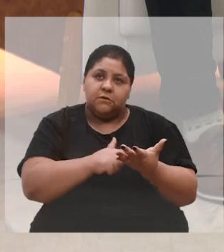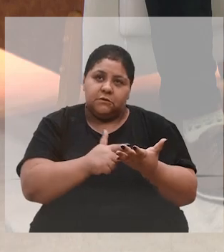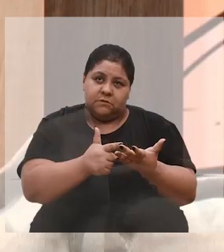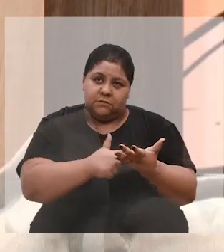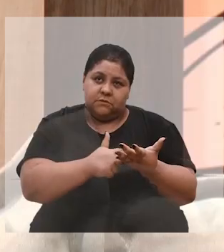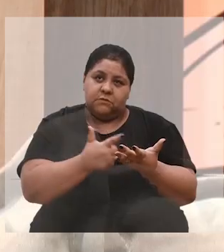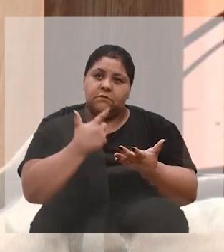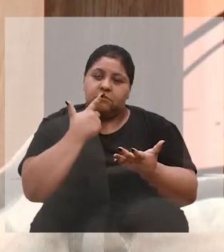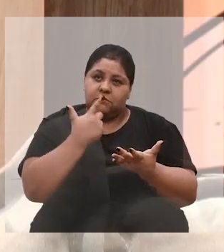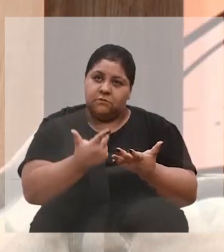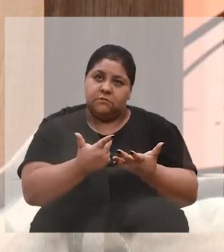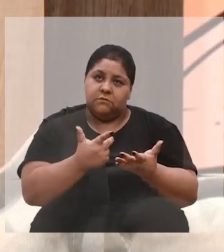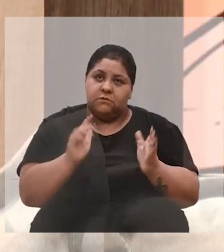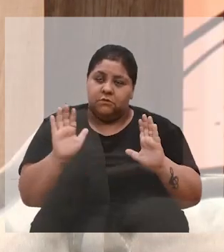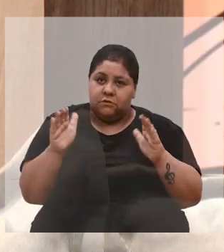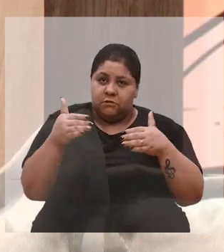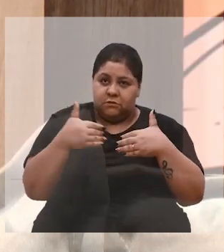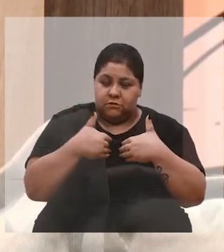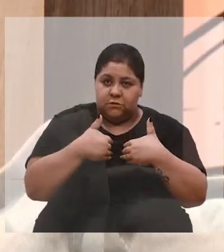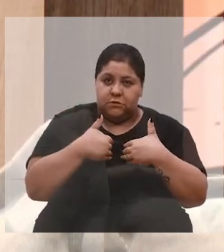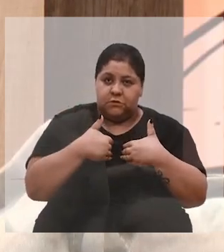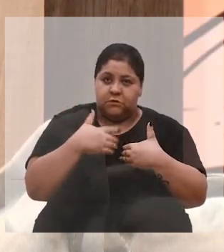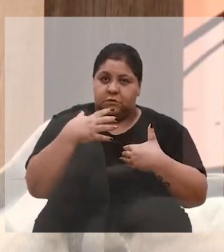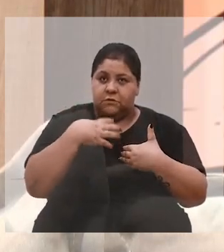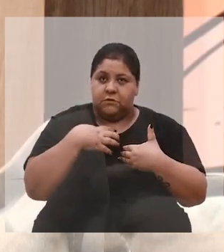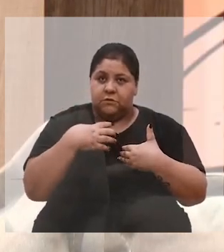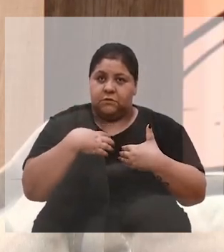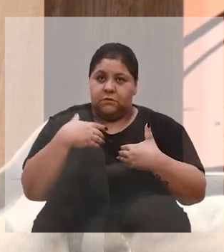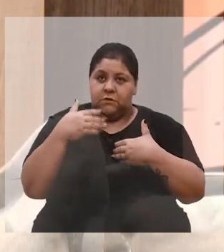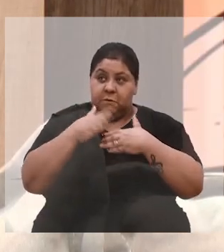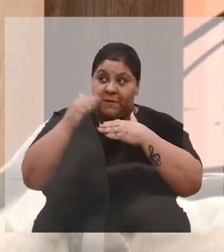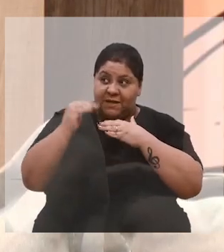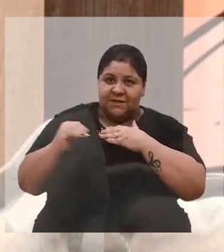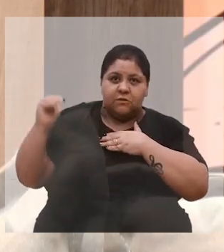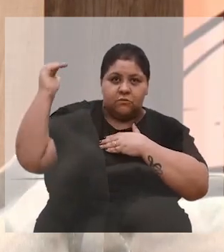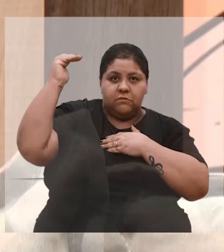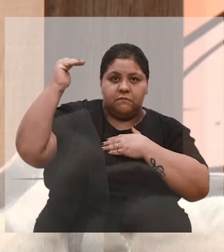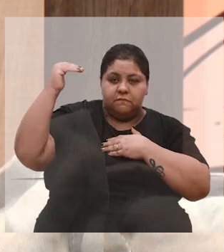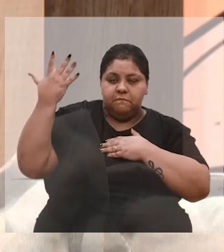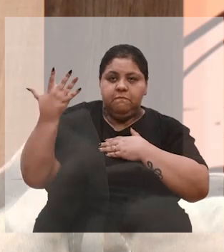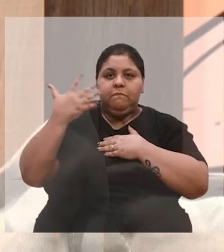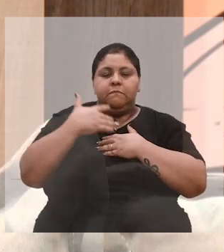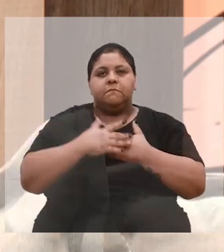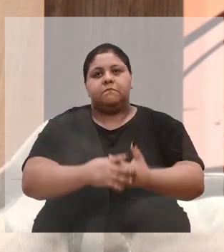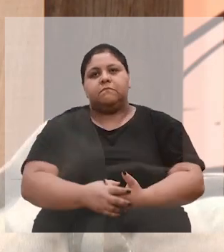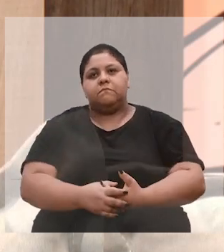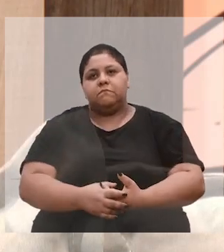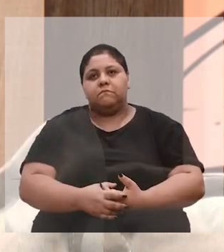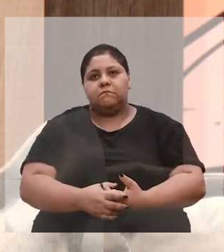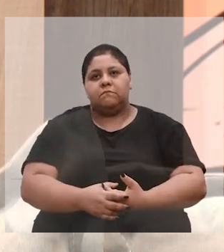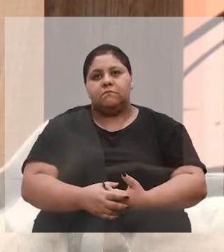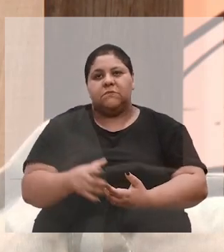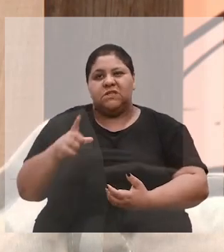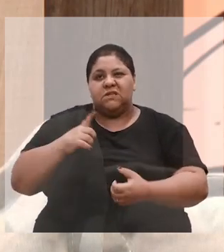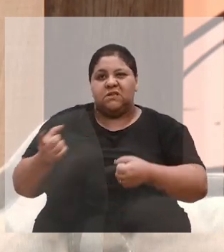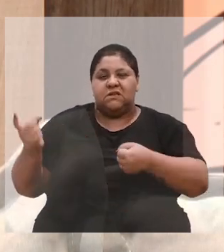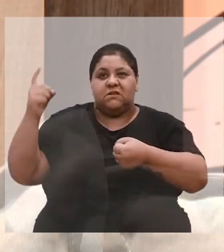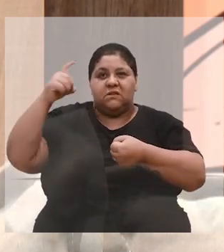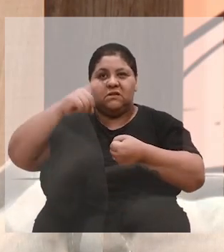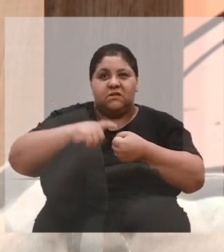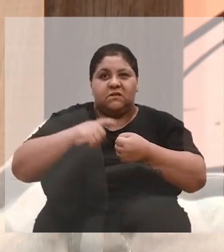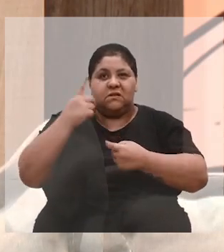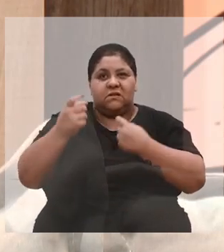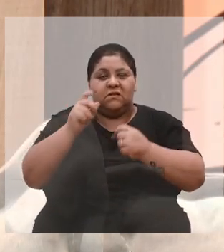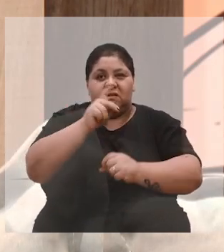esse livro que trata mais sobre o autismo de forma mais adulta, digamos assim, eu tive algum retorno